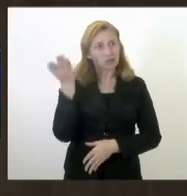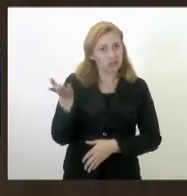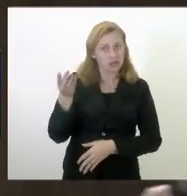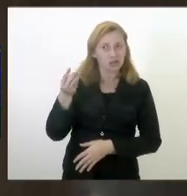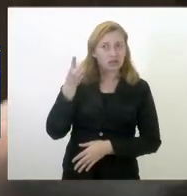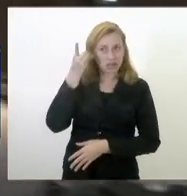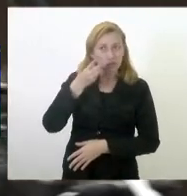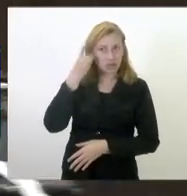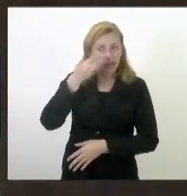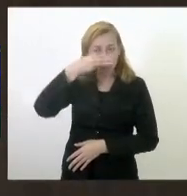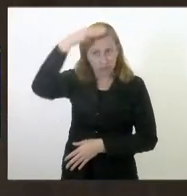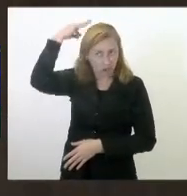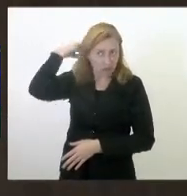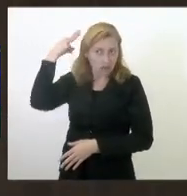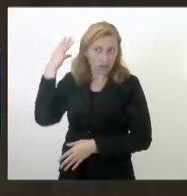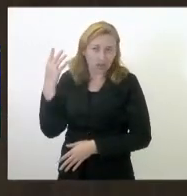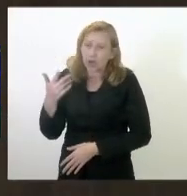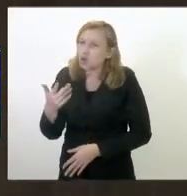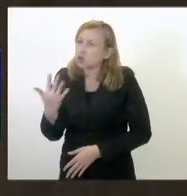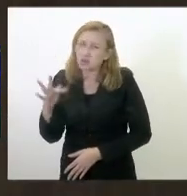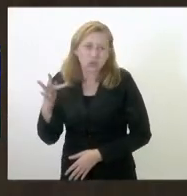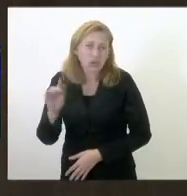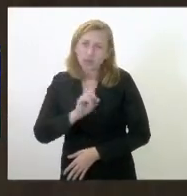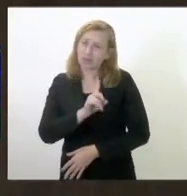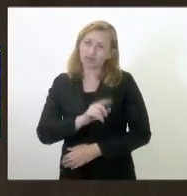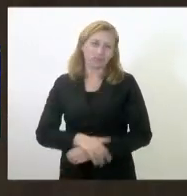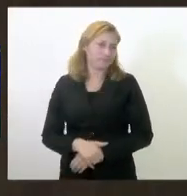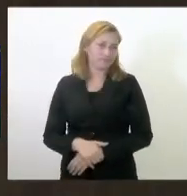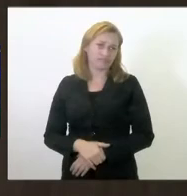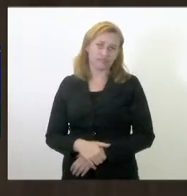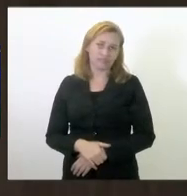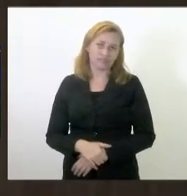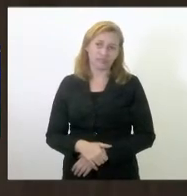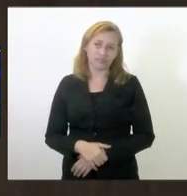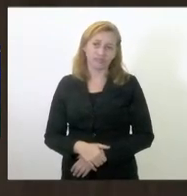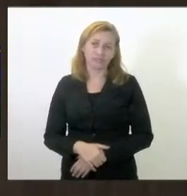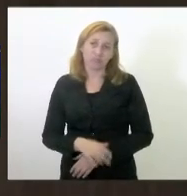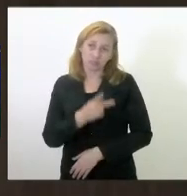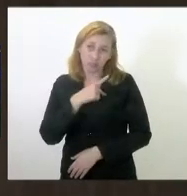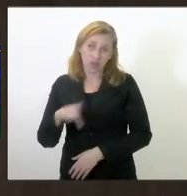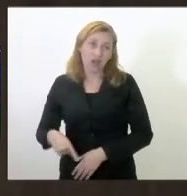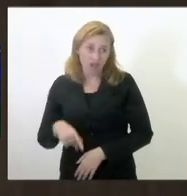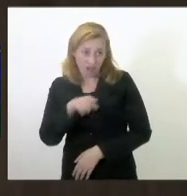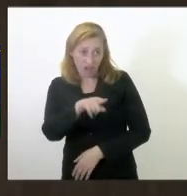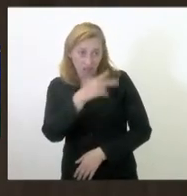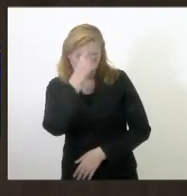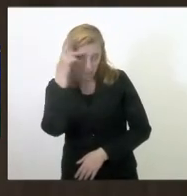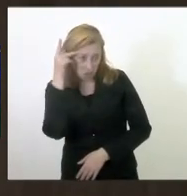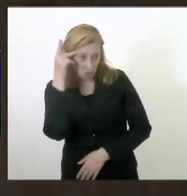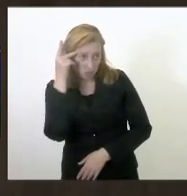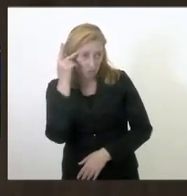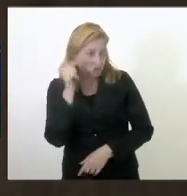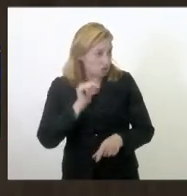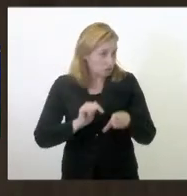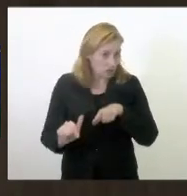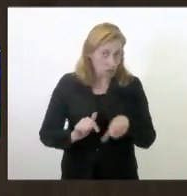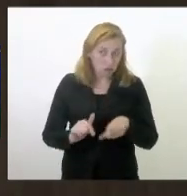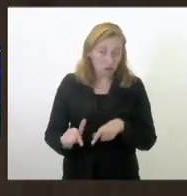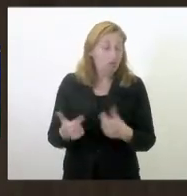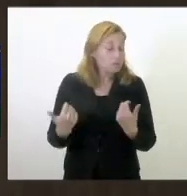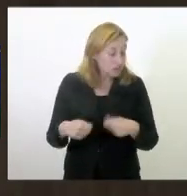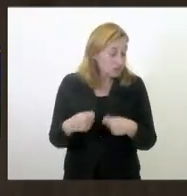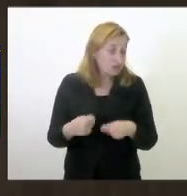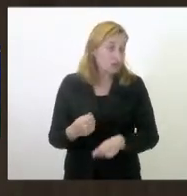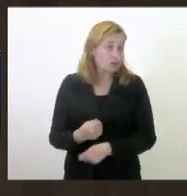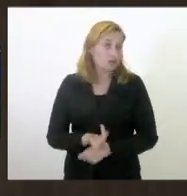Hein, Márcia? Não dói, não, Márcia. Hein, presidente? Essas pessoas, os trabalhadores,